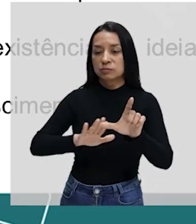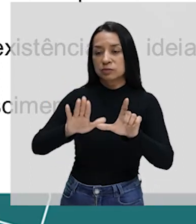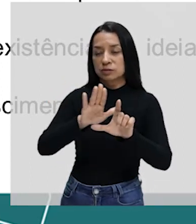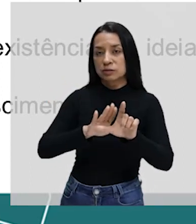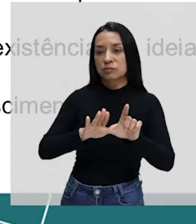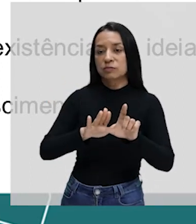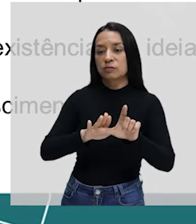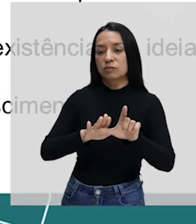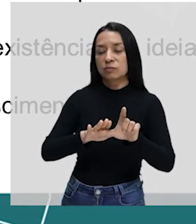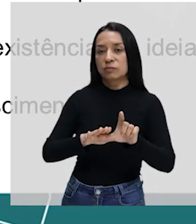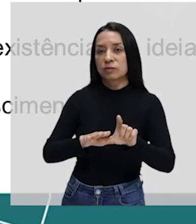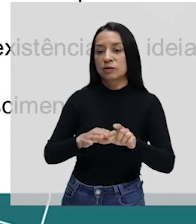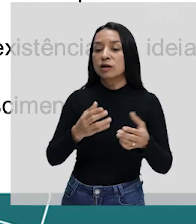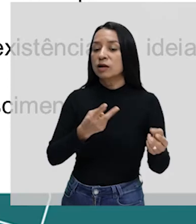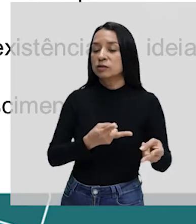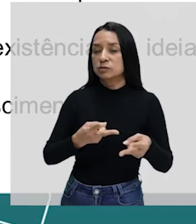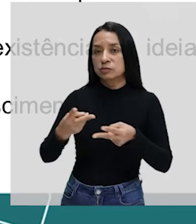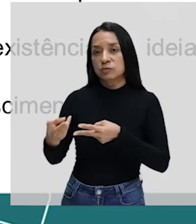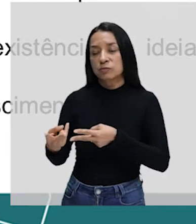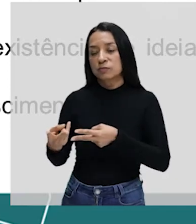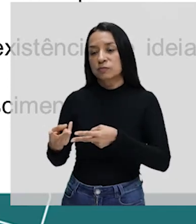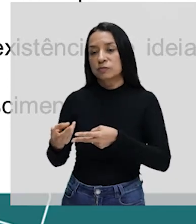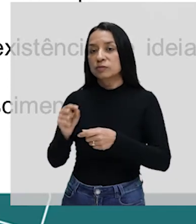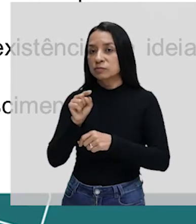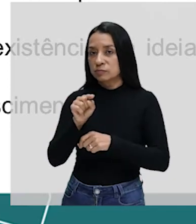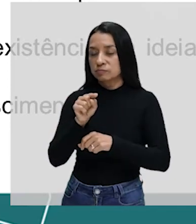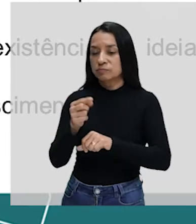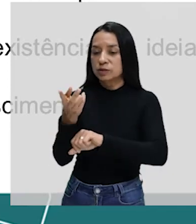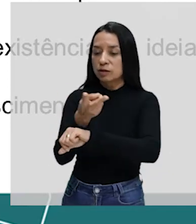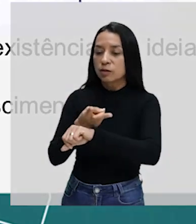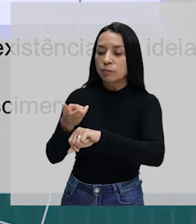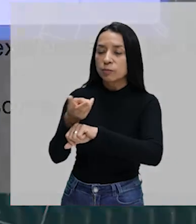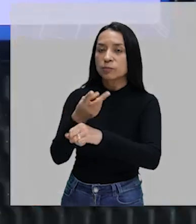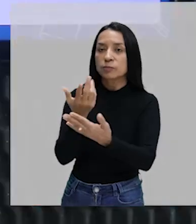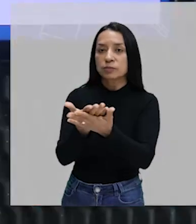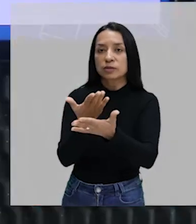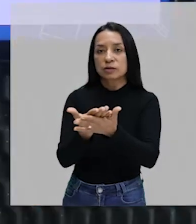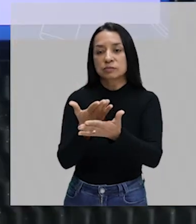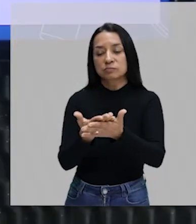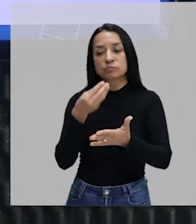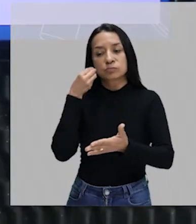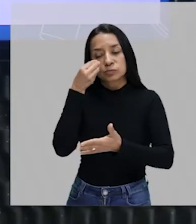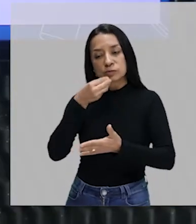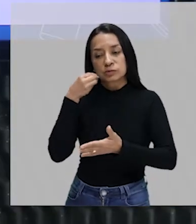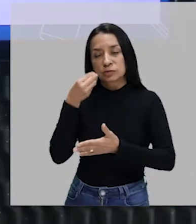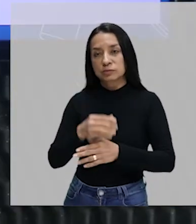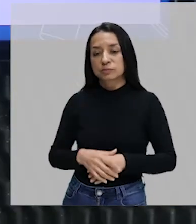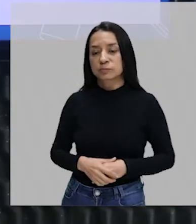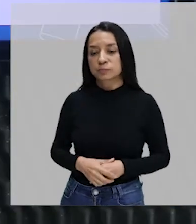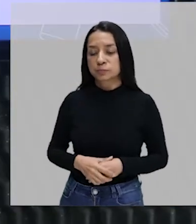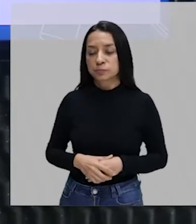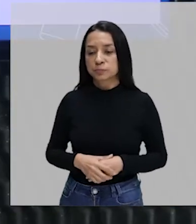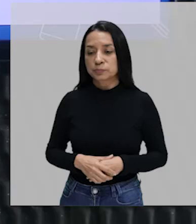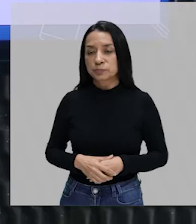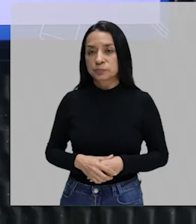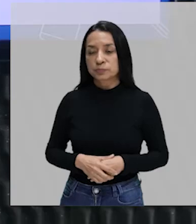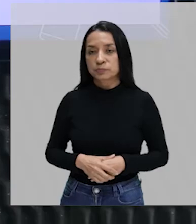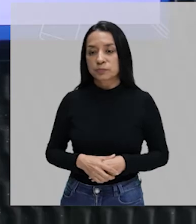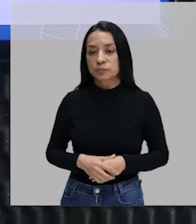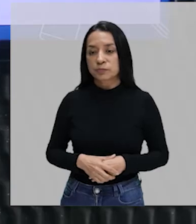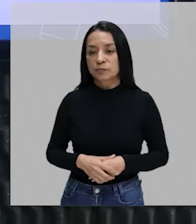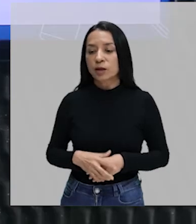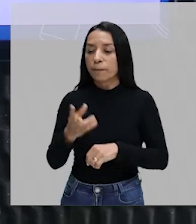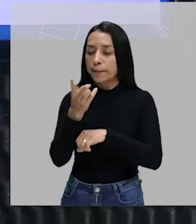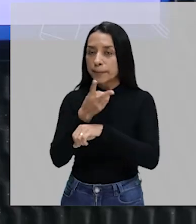plataforma buscar aulas sobre empirismo, racionalismo, criticismo. Nós temos várias aulas sobre isso. Então, meu filho, faz lá